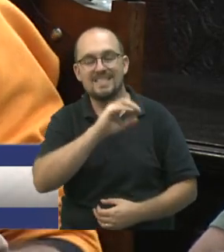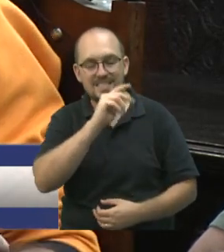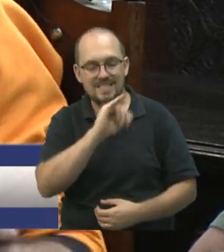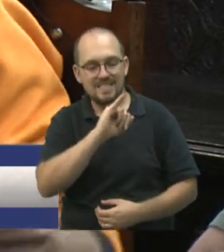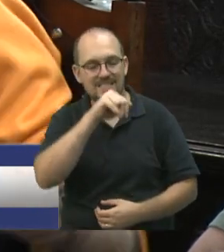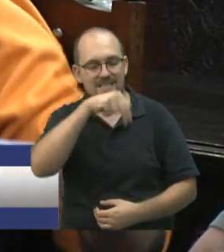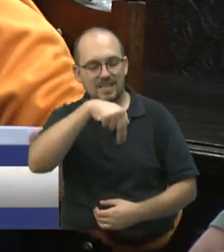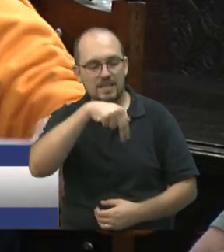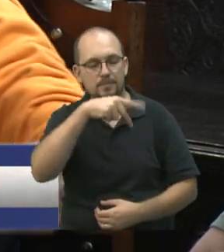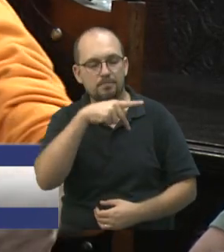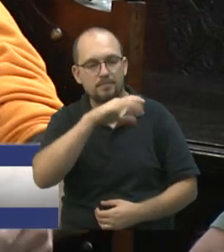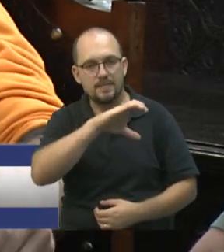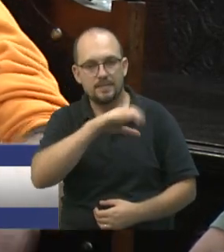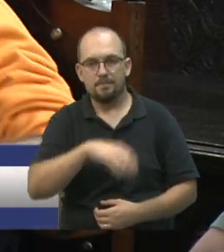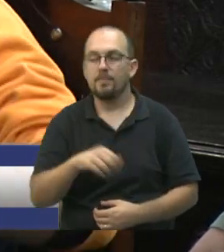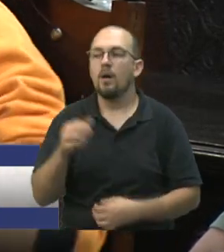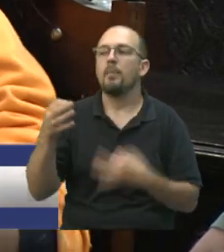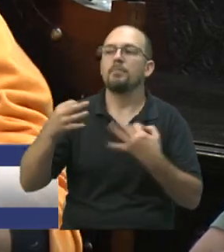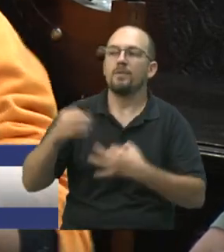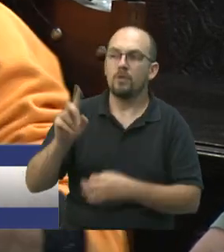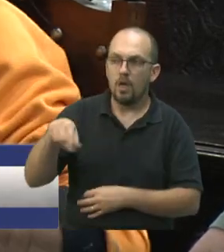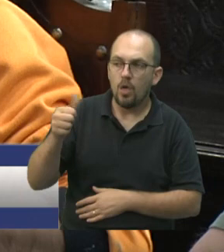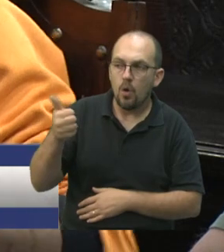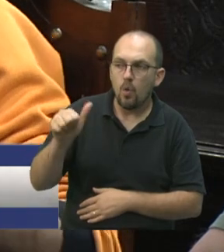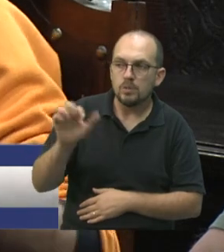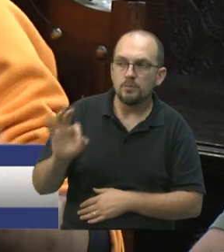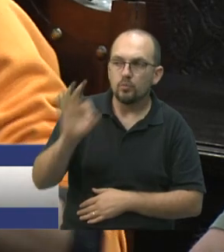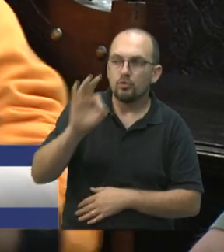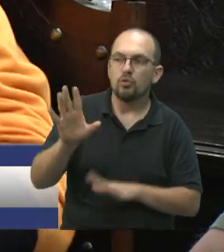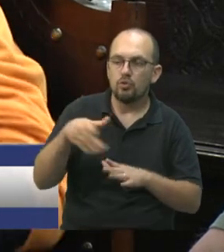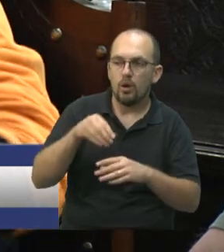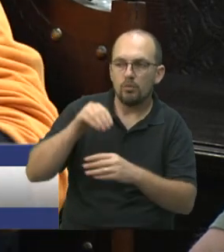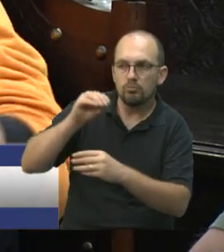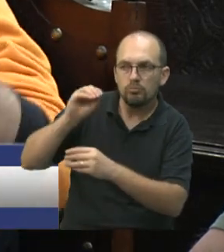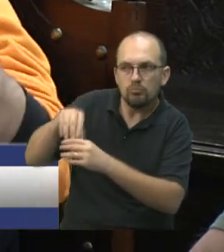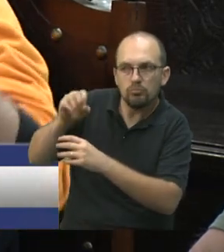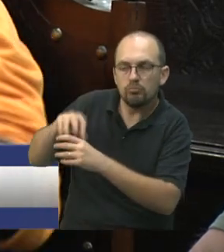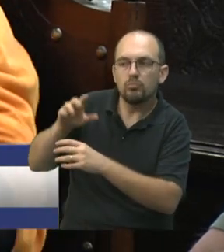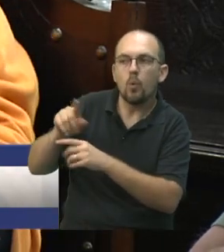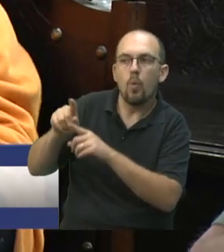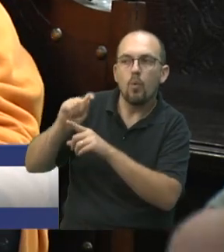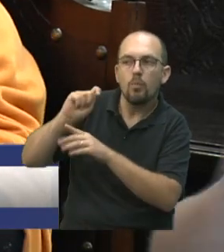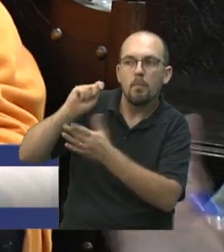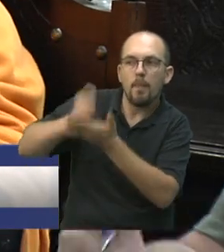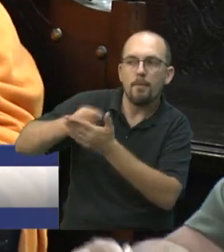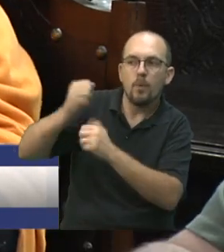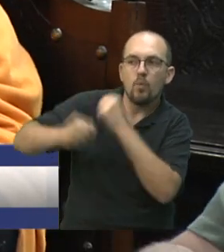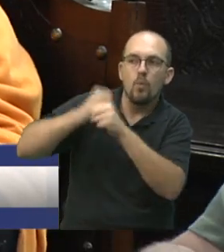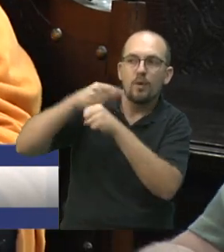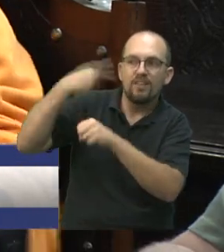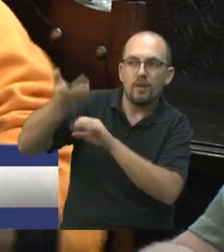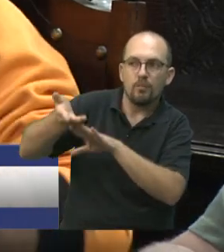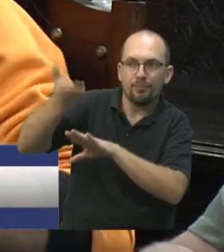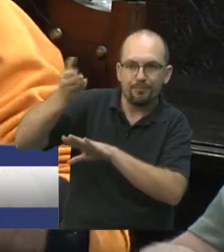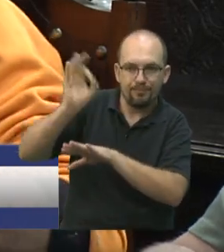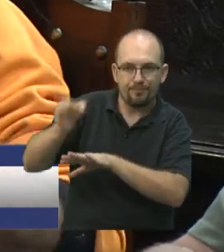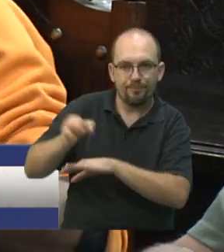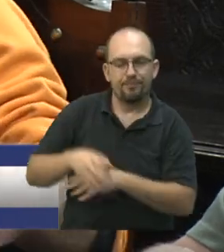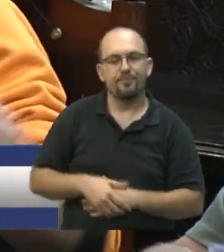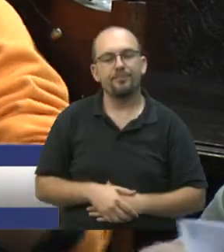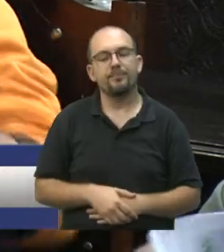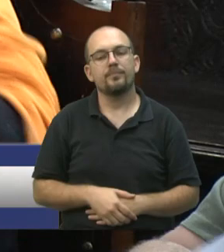então já tem aqui uma previsão de 11% para a folha de pagamento do ano que vem. Perfeito. Aí, entrando na questão